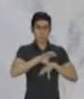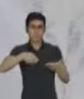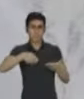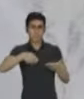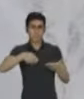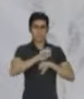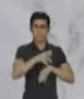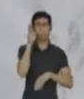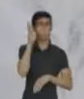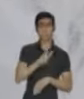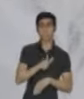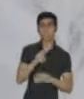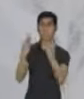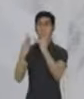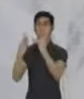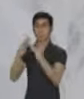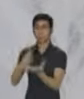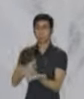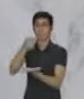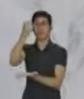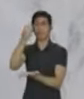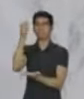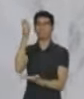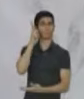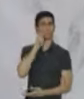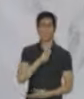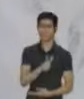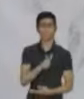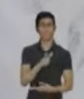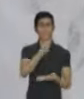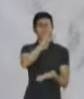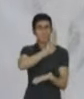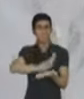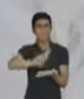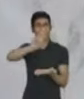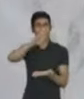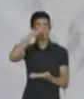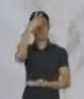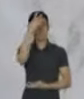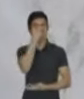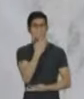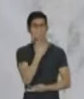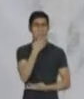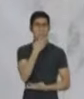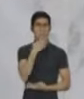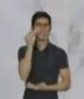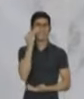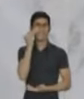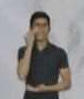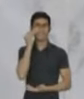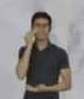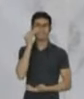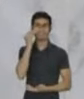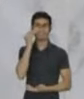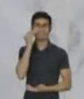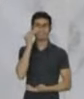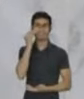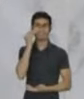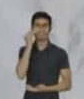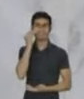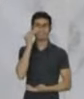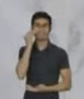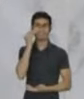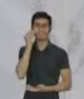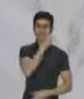índios não conseguir tentei fazer uma universidade séria e fracassei tentei fazer o brasil